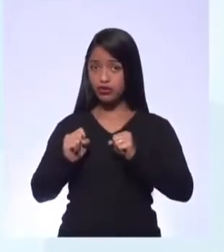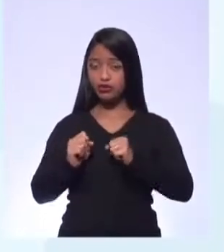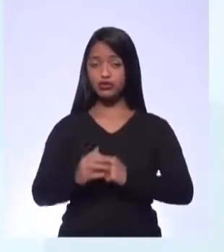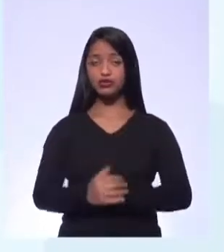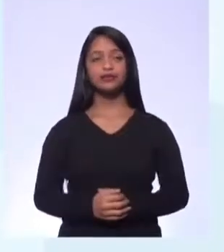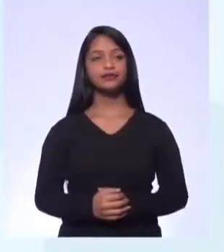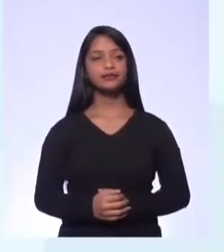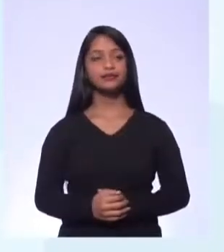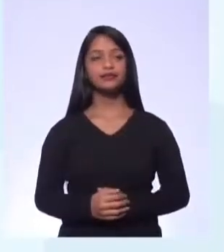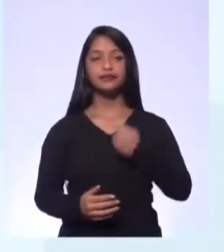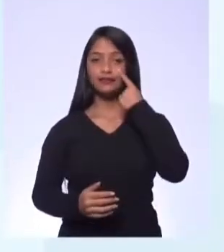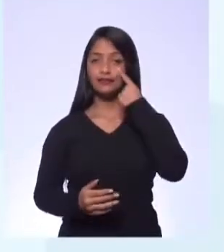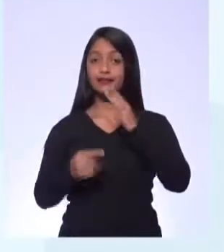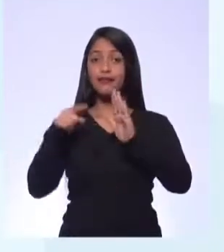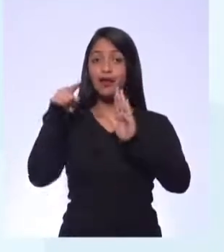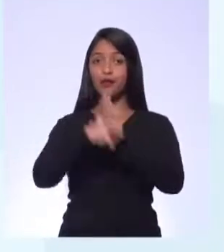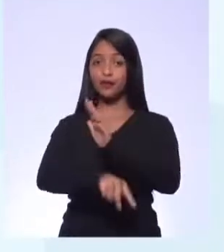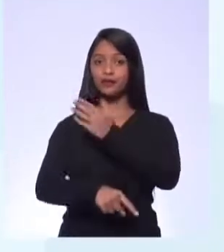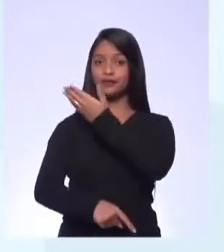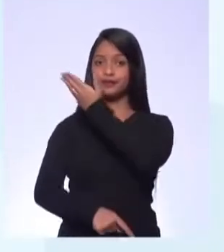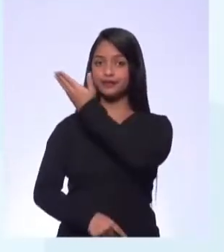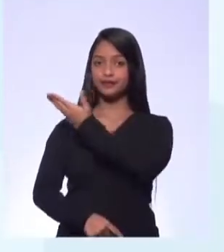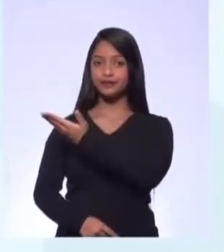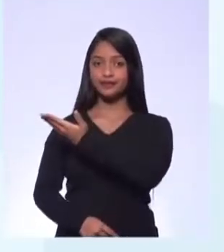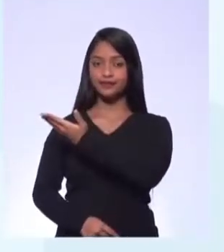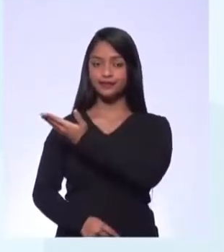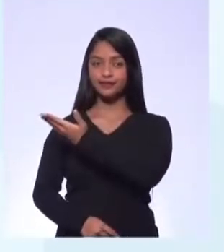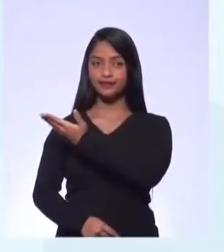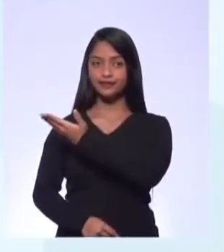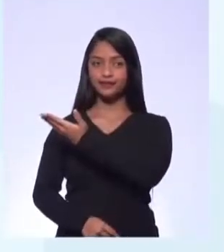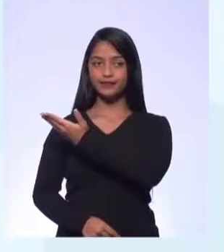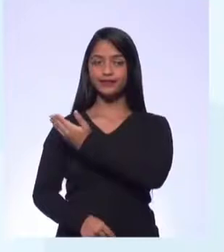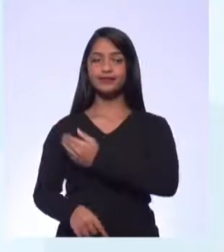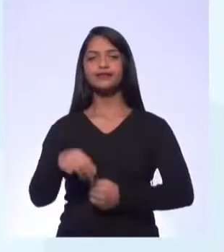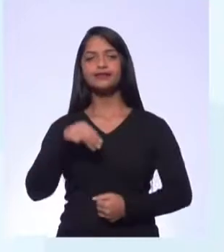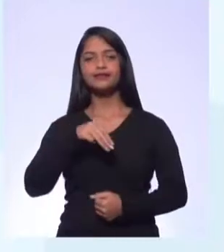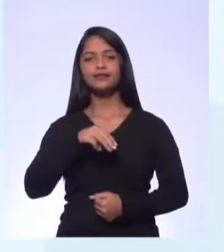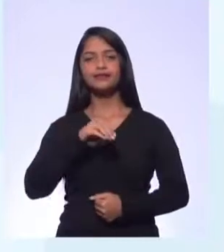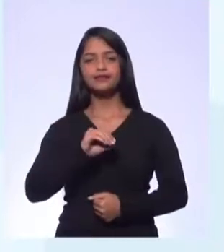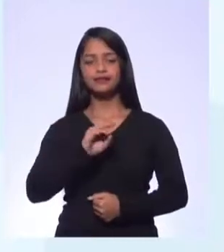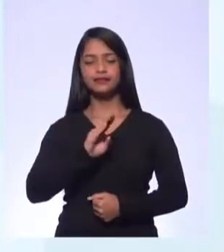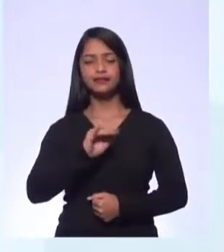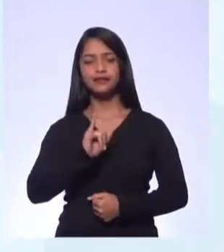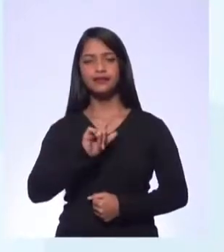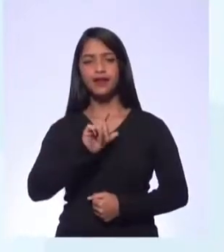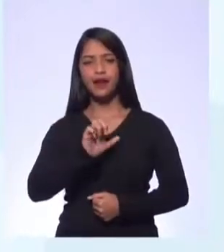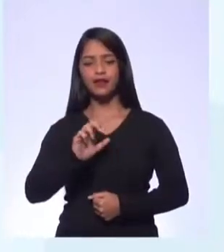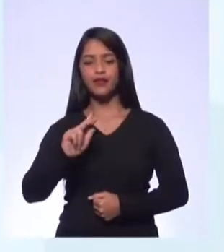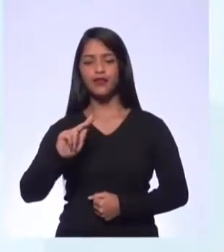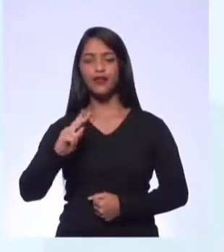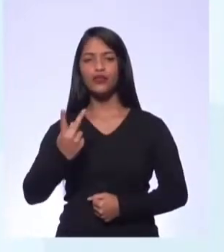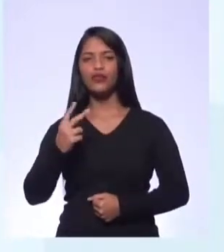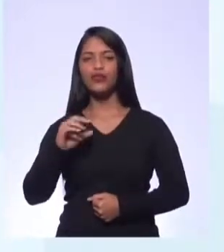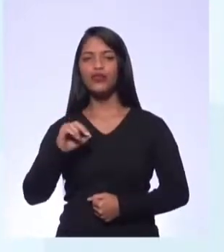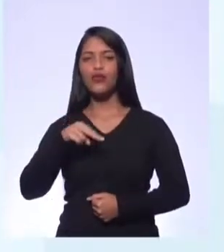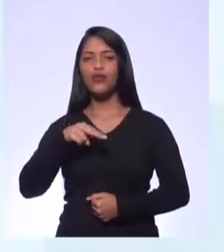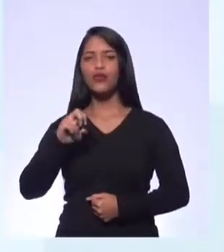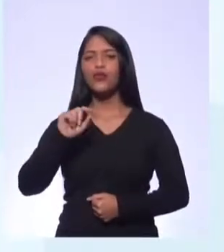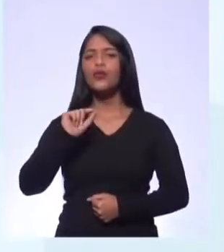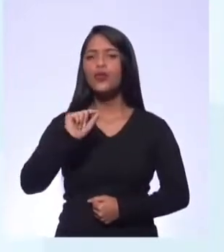Next. Can you talk on the mobile phone? O que é mobile phone? Yes, I can ou no, I